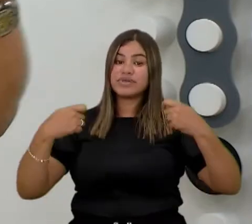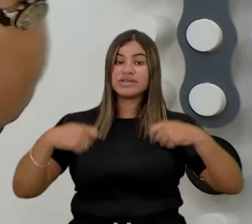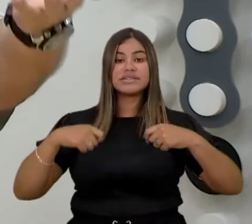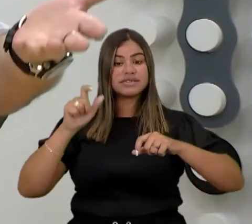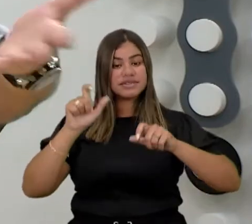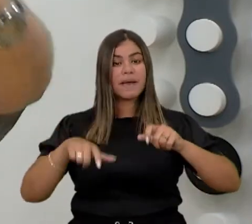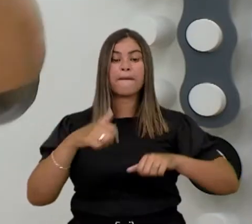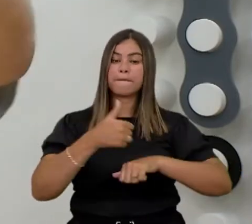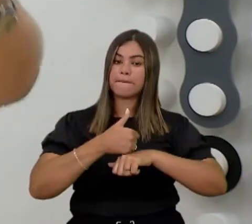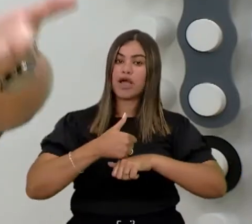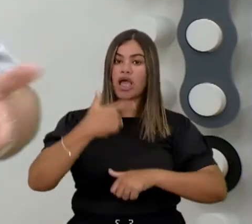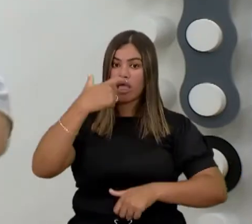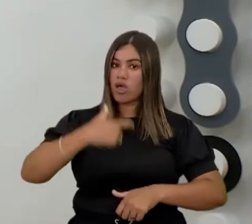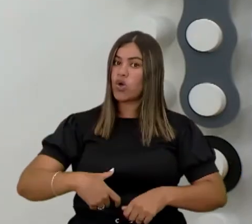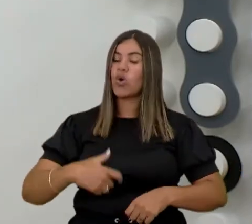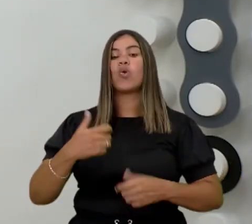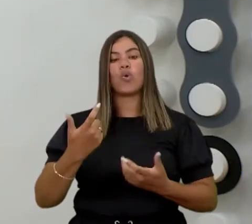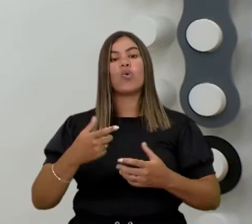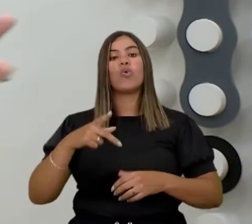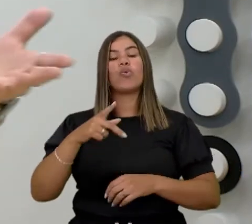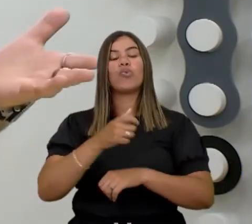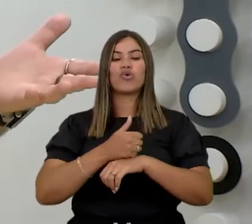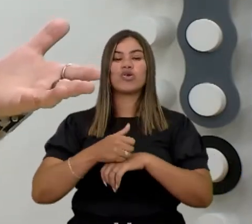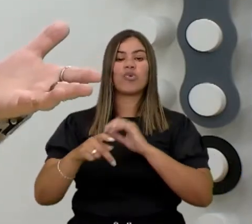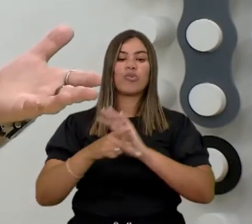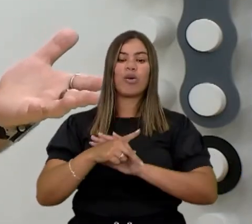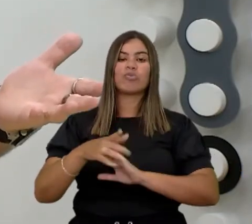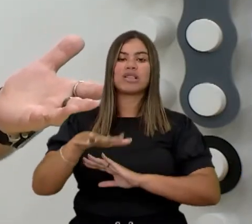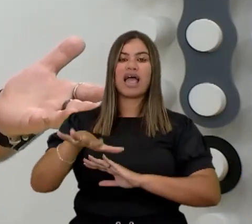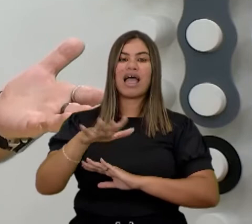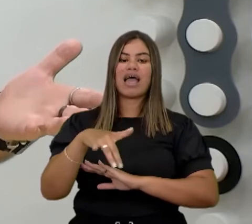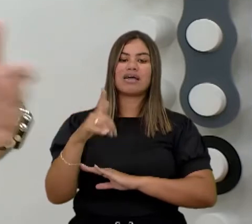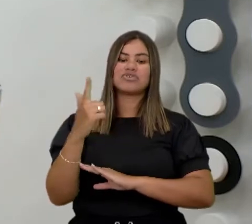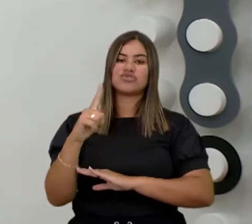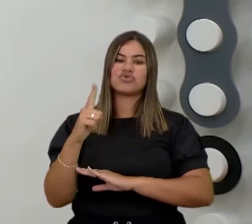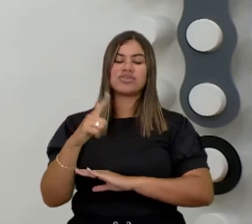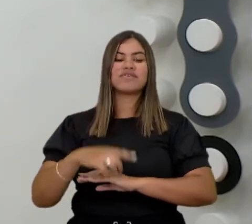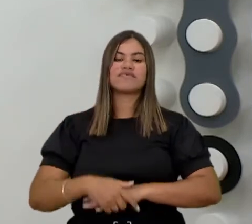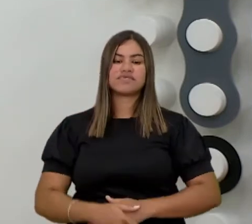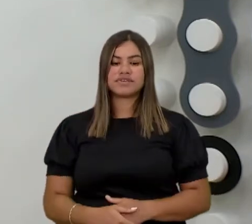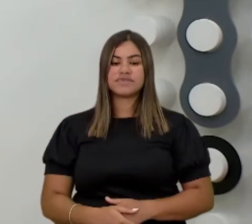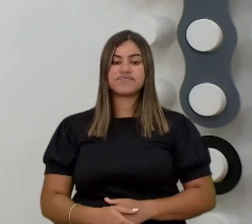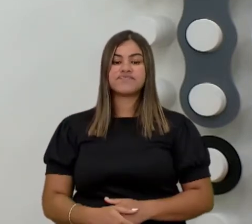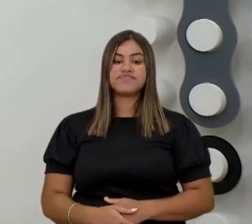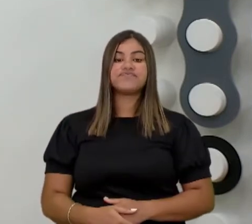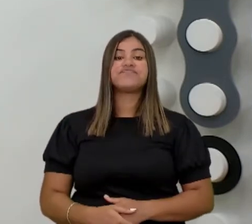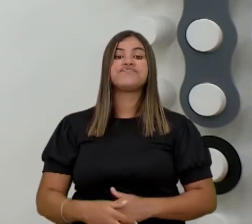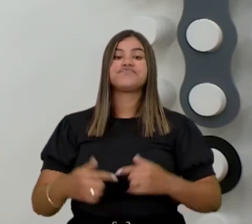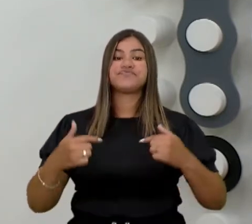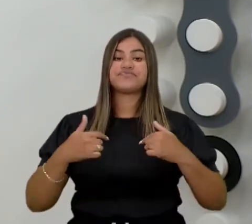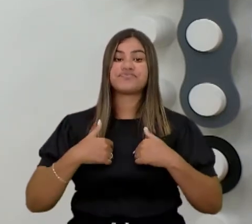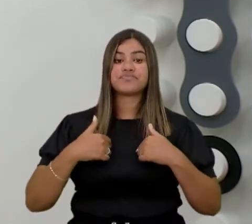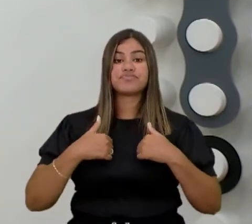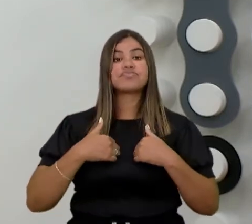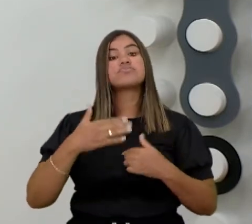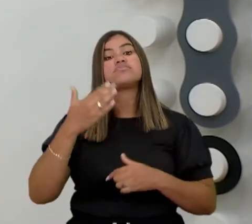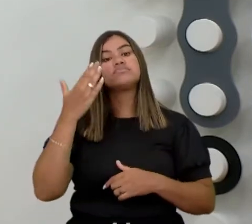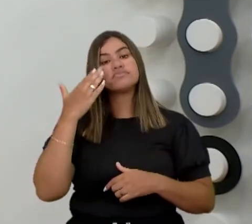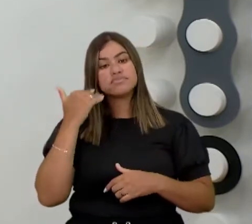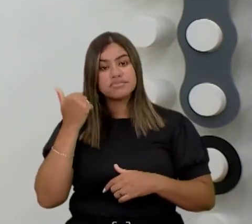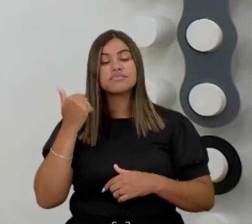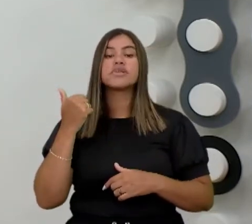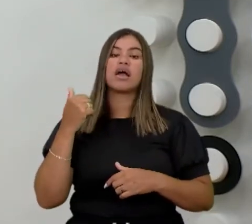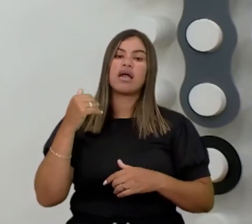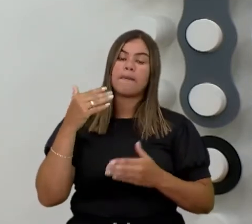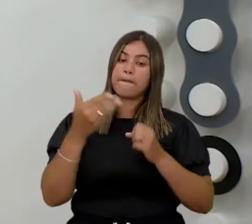que nem eu, também, ó, profissional na área de geografia. Como eu falei para vocês no início da aula, né? Eu tenho um conhecimento básico